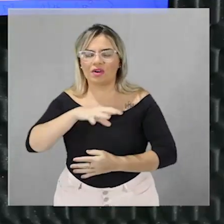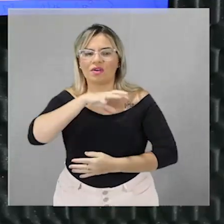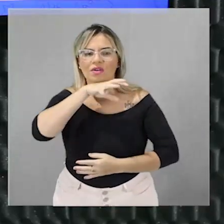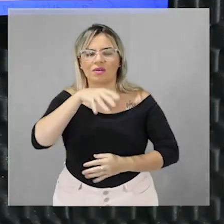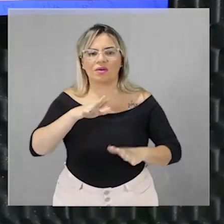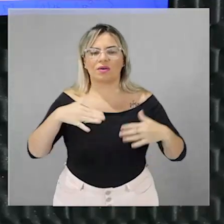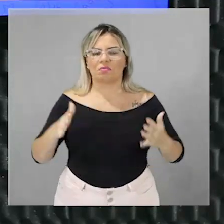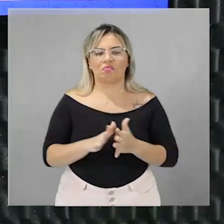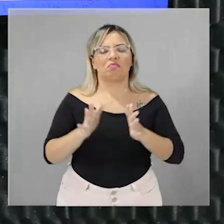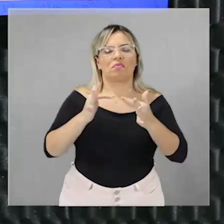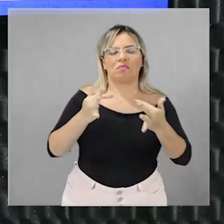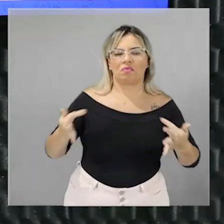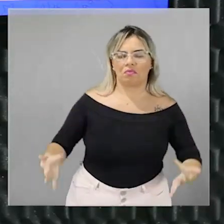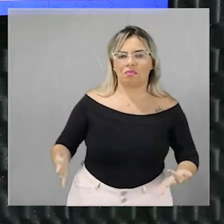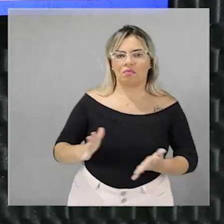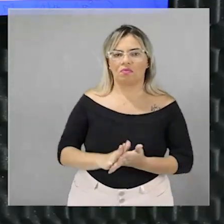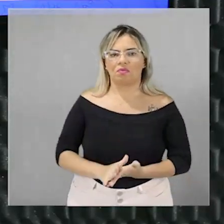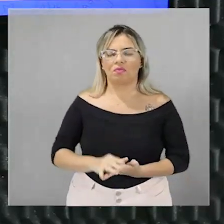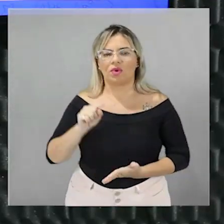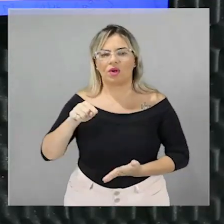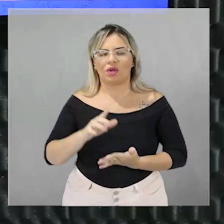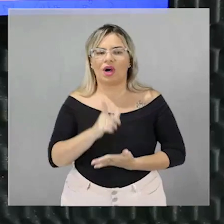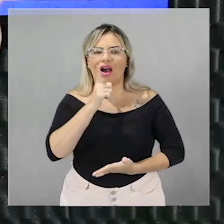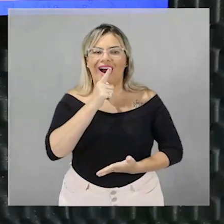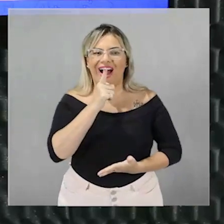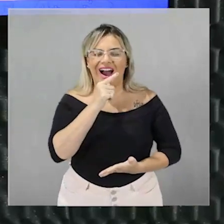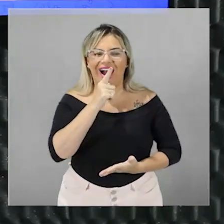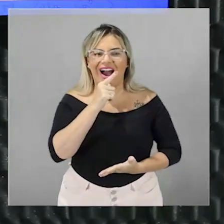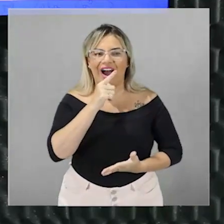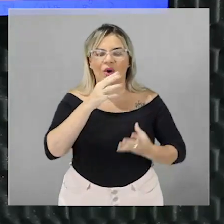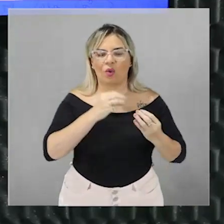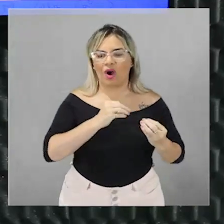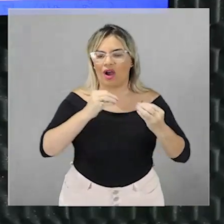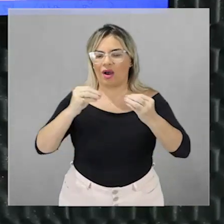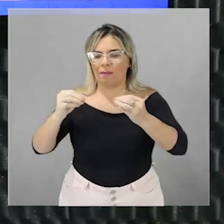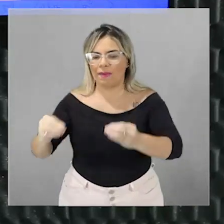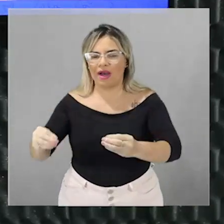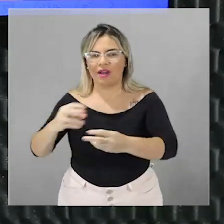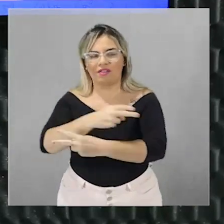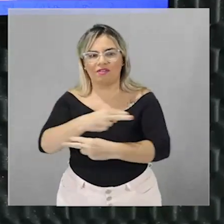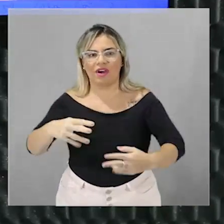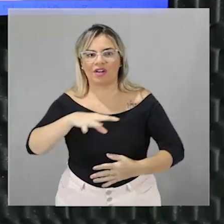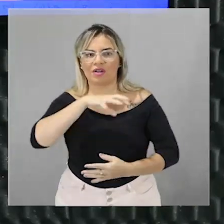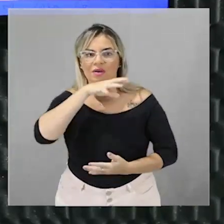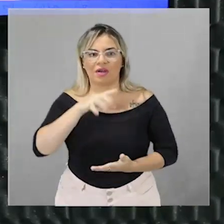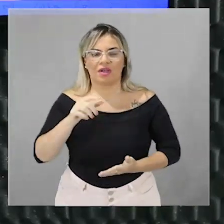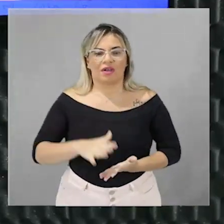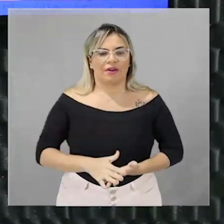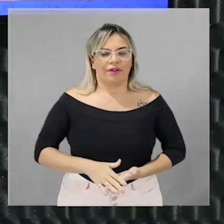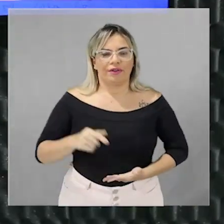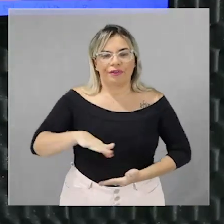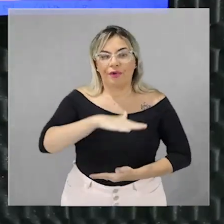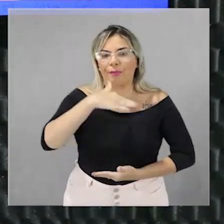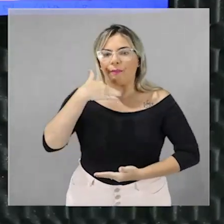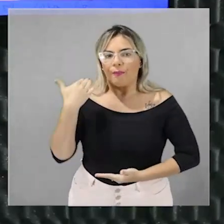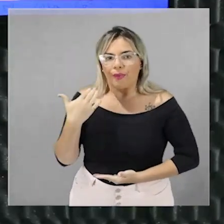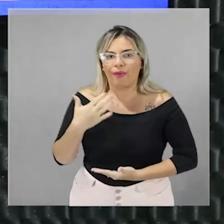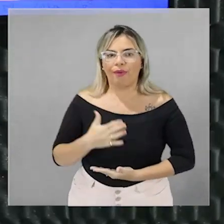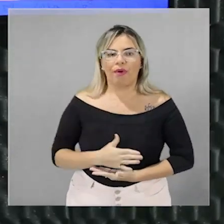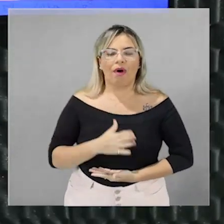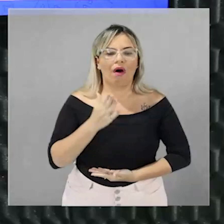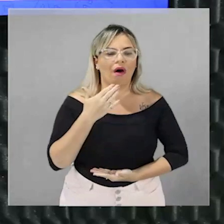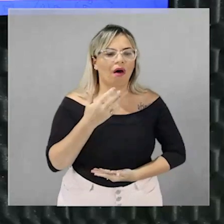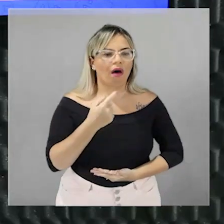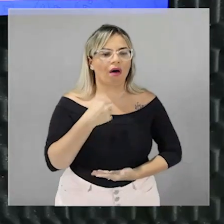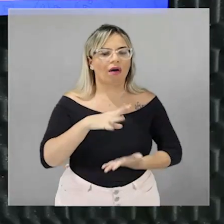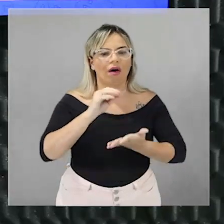Marcos? Simples, para você alimentar o animal, dar água para o animal para que ele não morra de sede. Tá? Letra C,